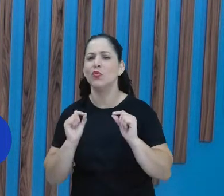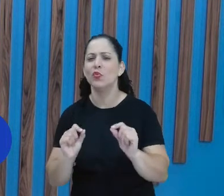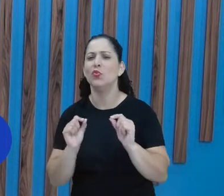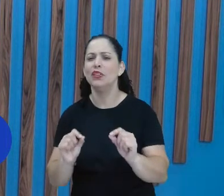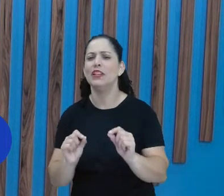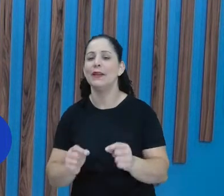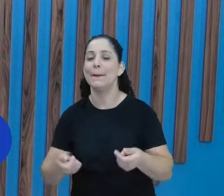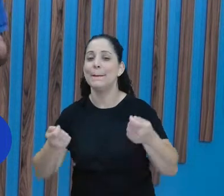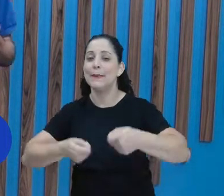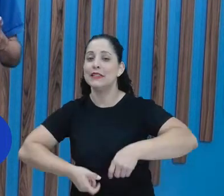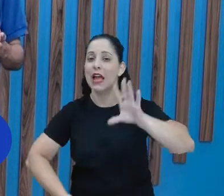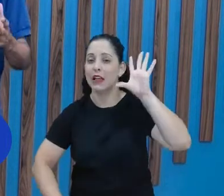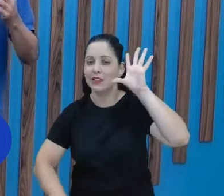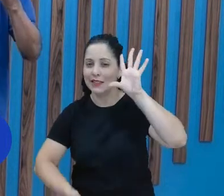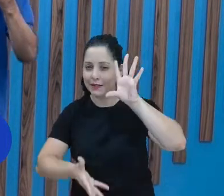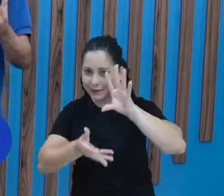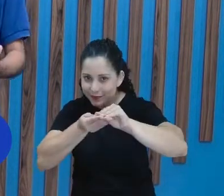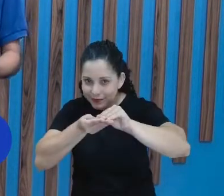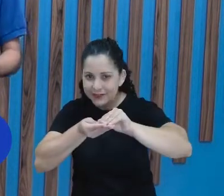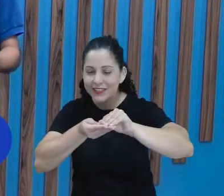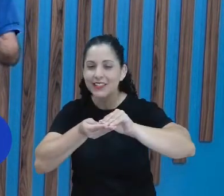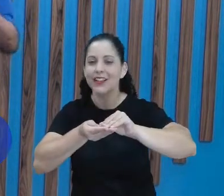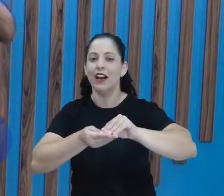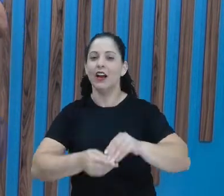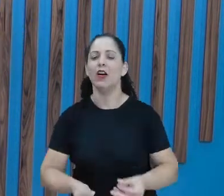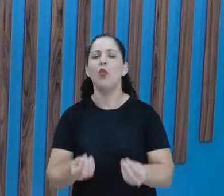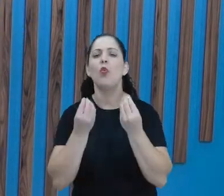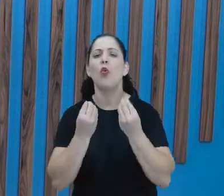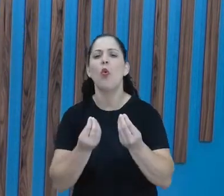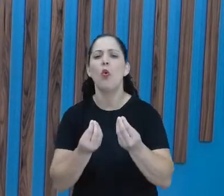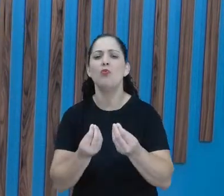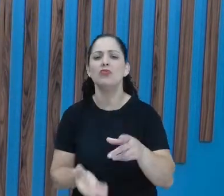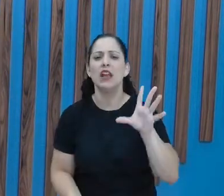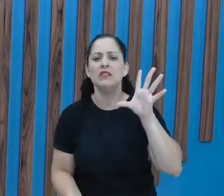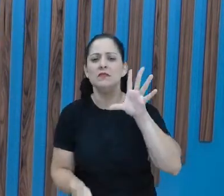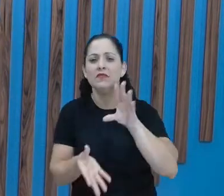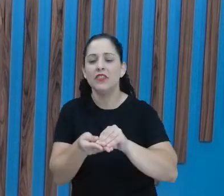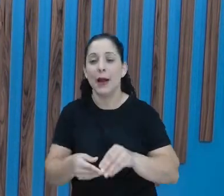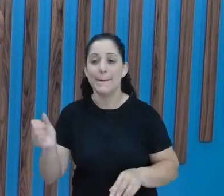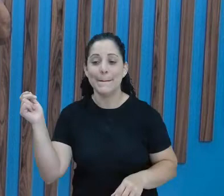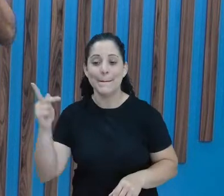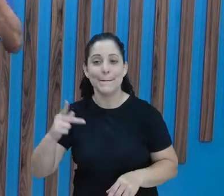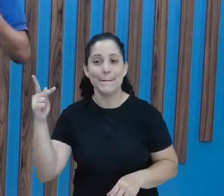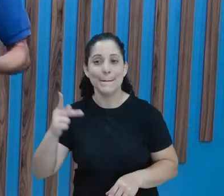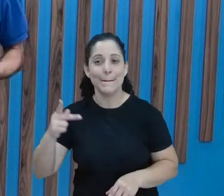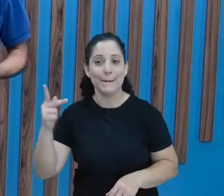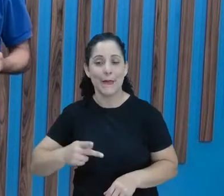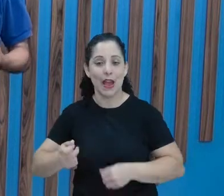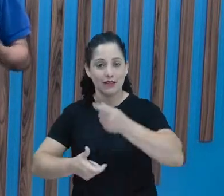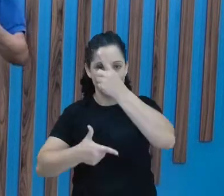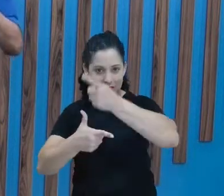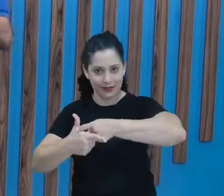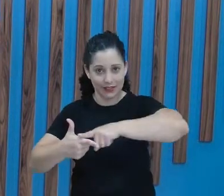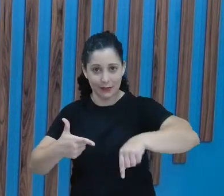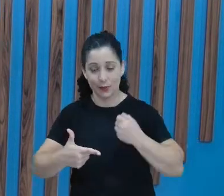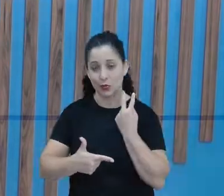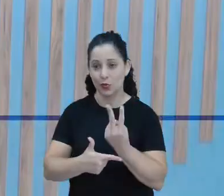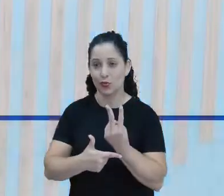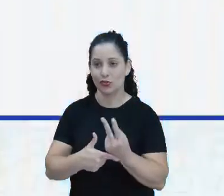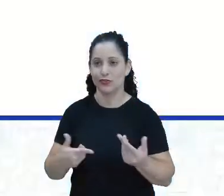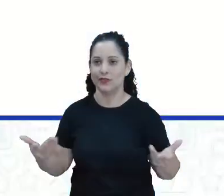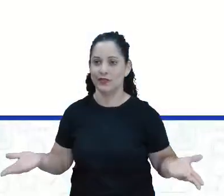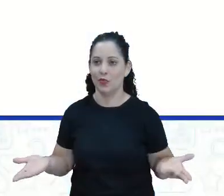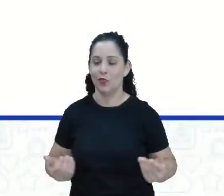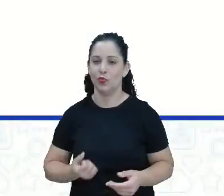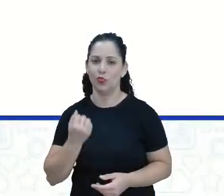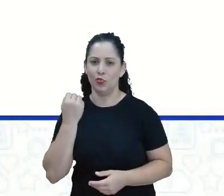vocês, tem que simplificar. Como os dois são pares, eu divido ambos por 2. Então, 2 eu divido